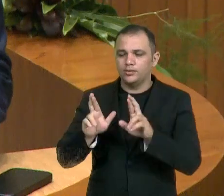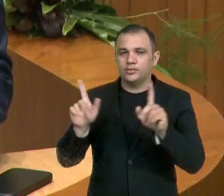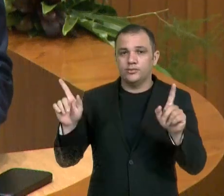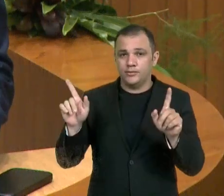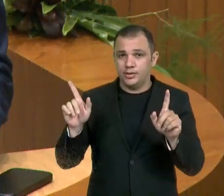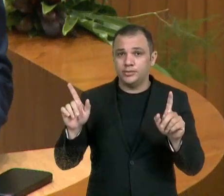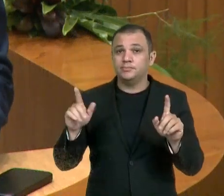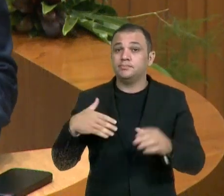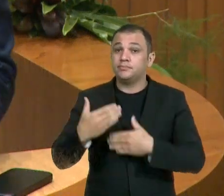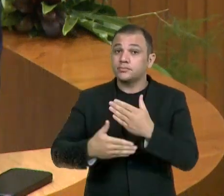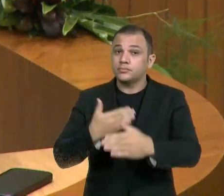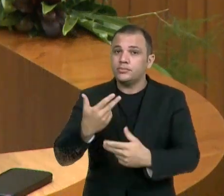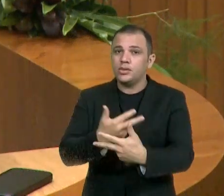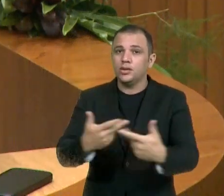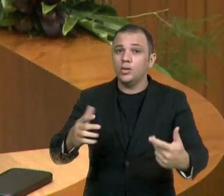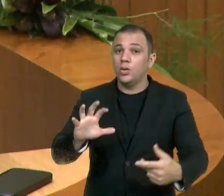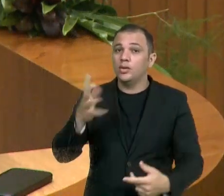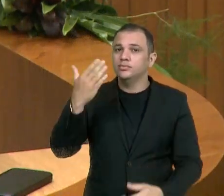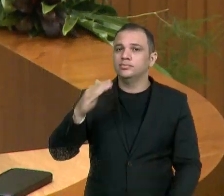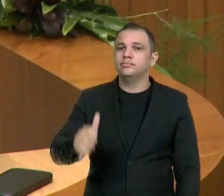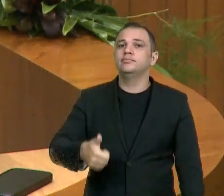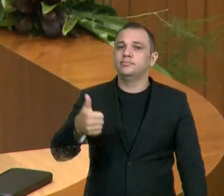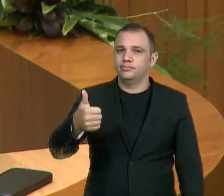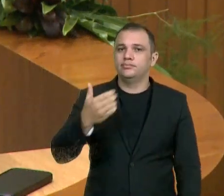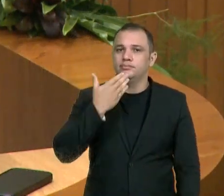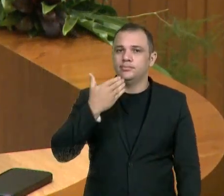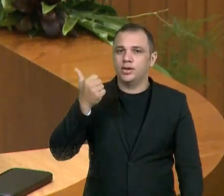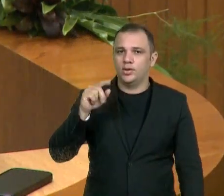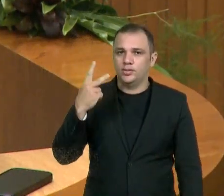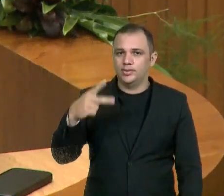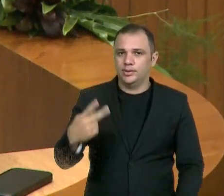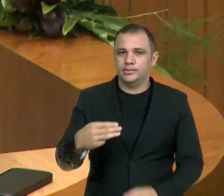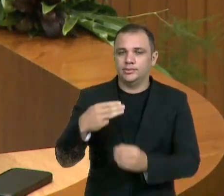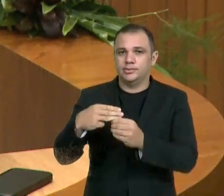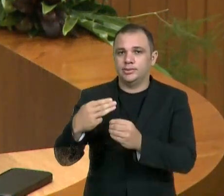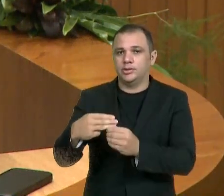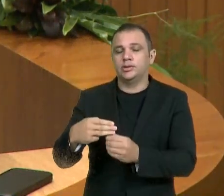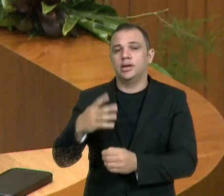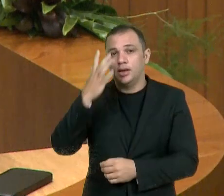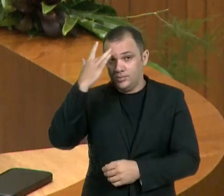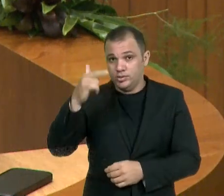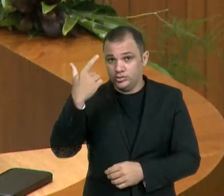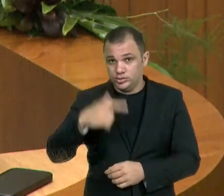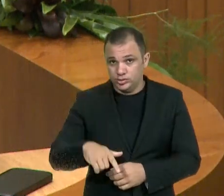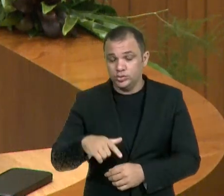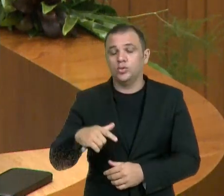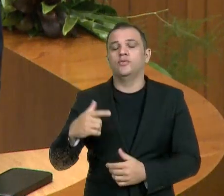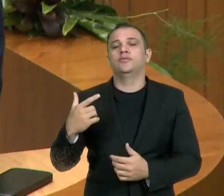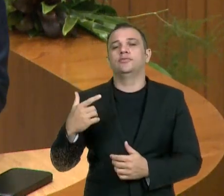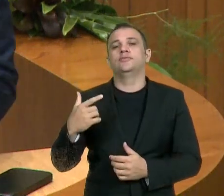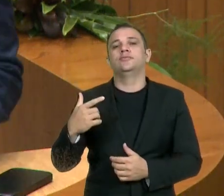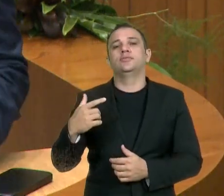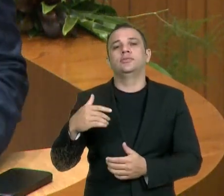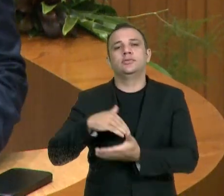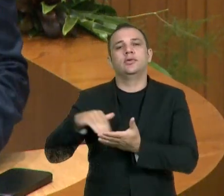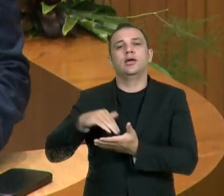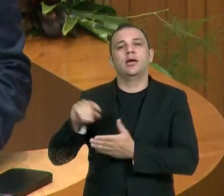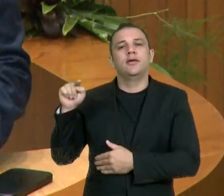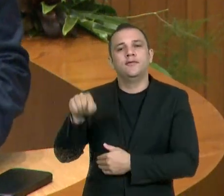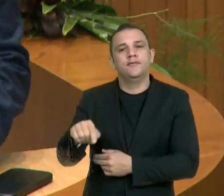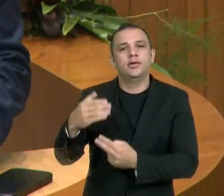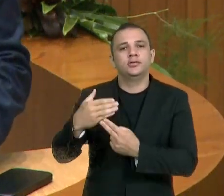cidade. Amanhã, mais uma vez, o secretário estará indo à nossa cidade, estarei indo com ele, para